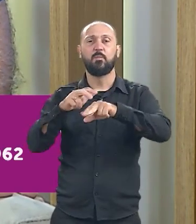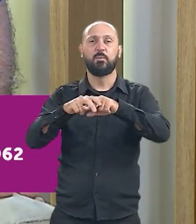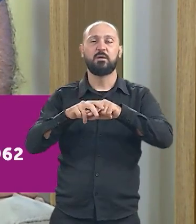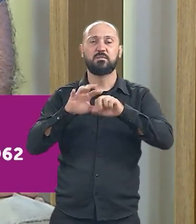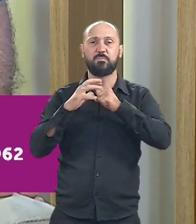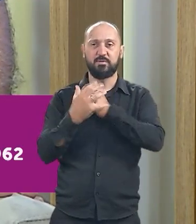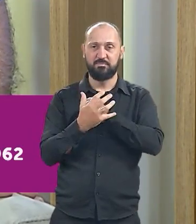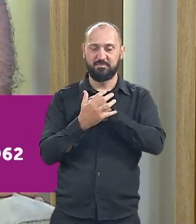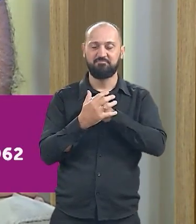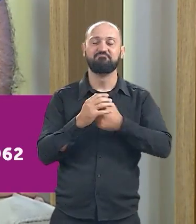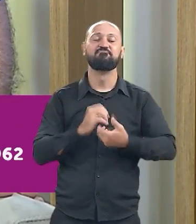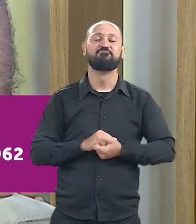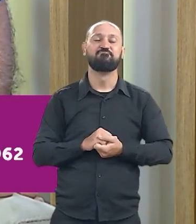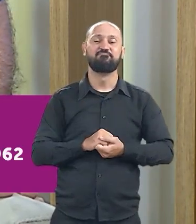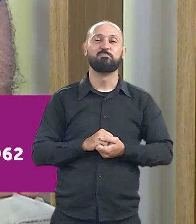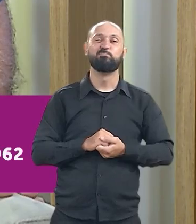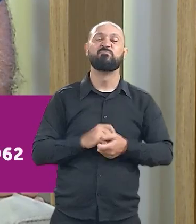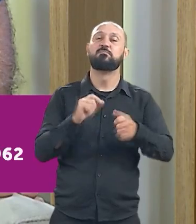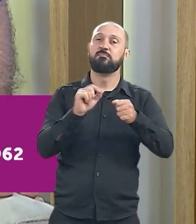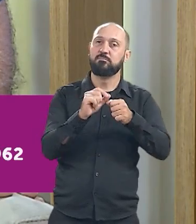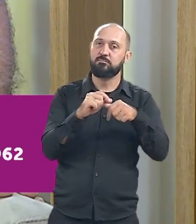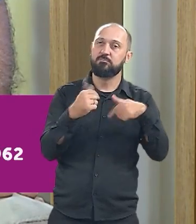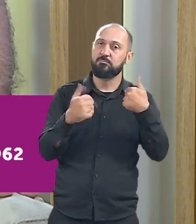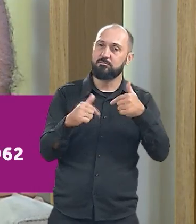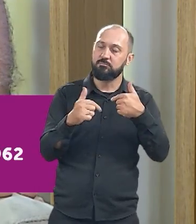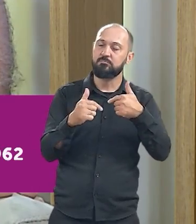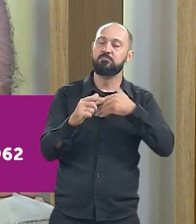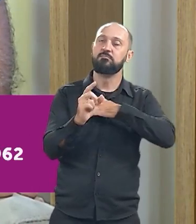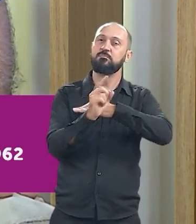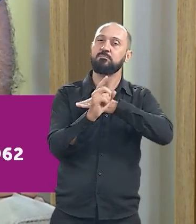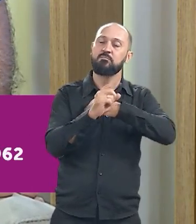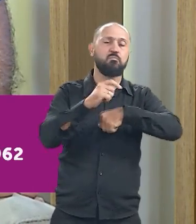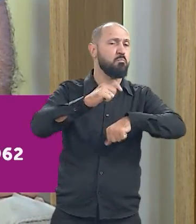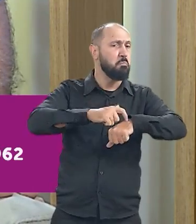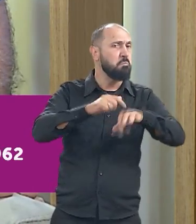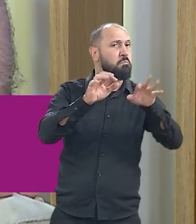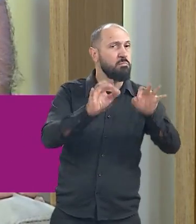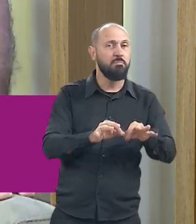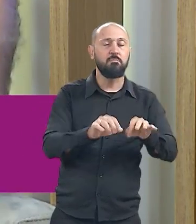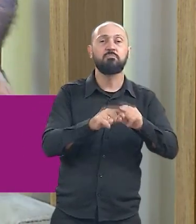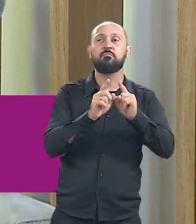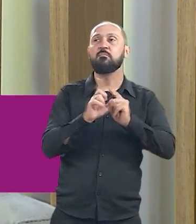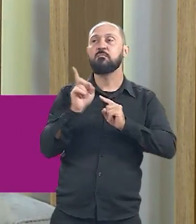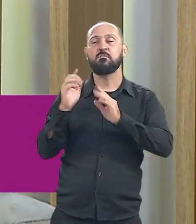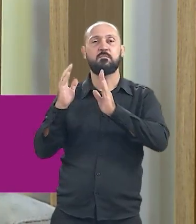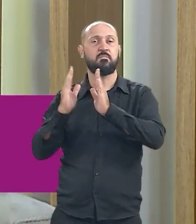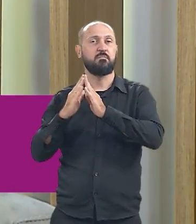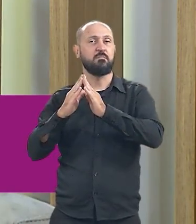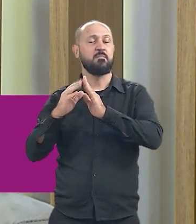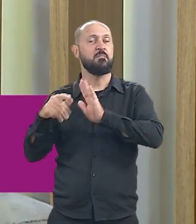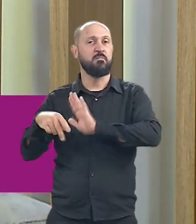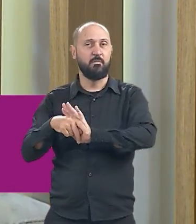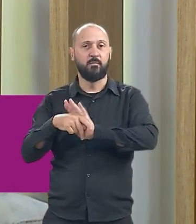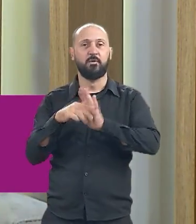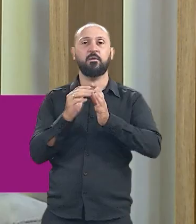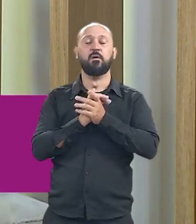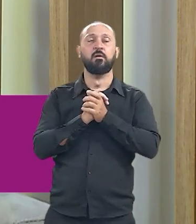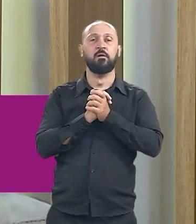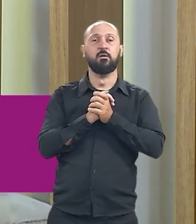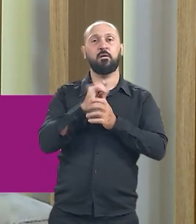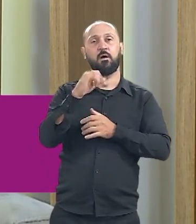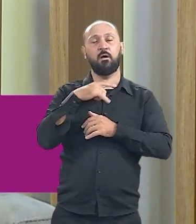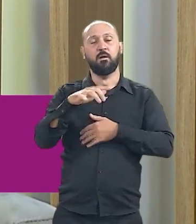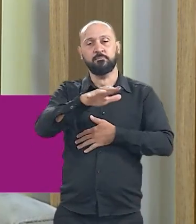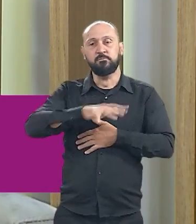o atendimento no plantão dele, no horário dele, só que ele faz em casa, né? Desde que ele tenha um ambiente, que ele fique lá